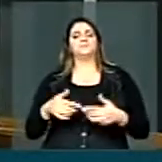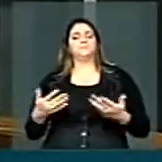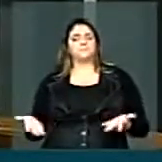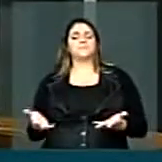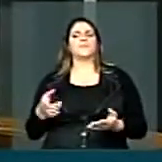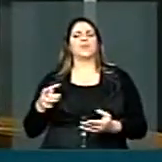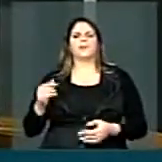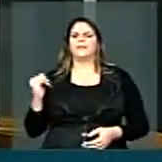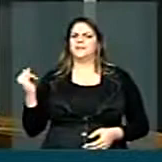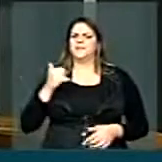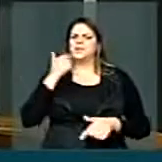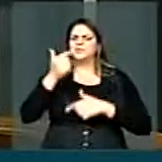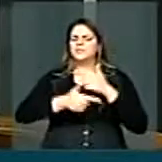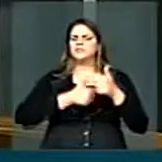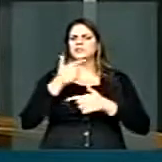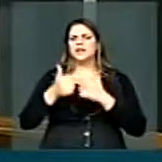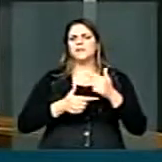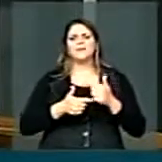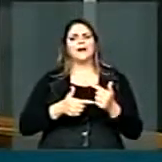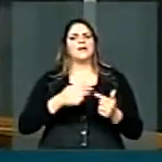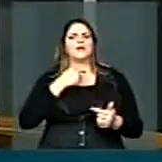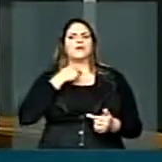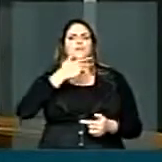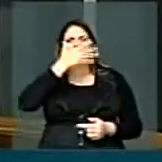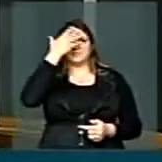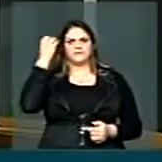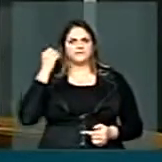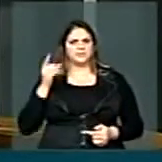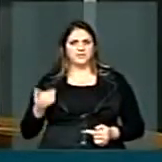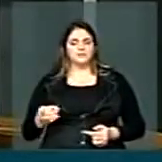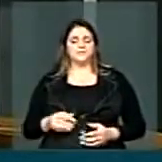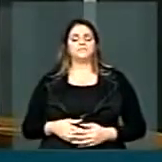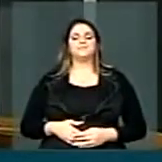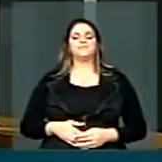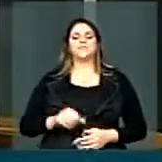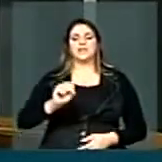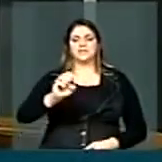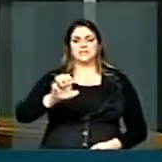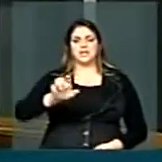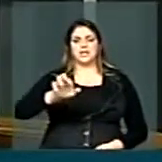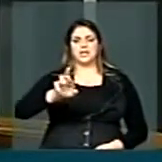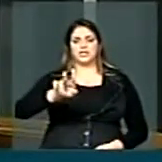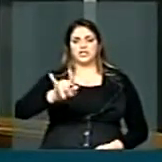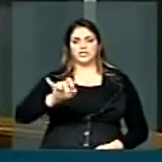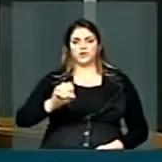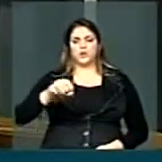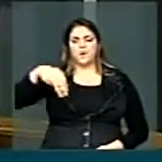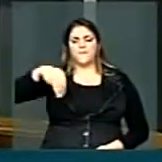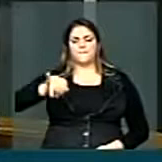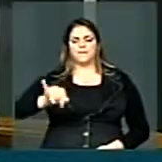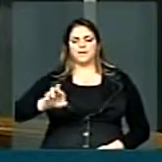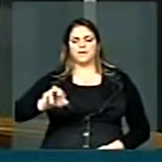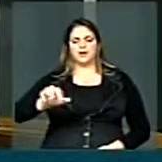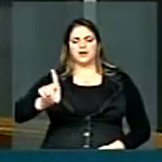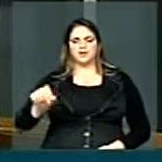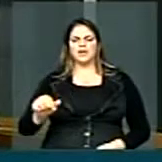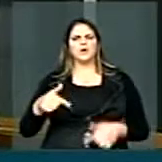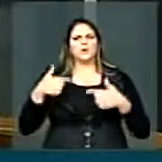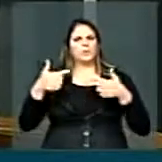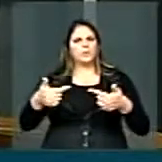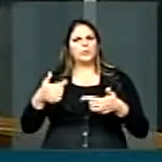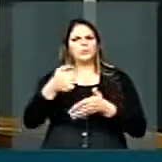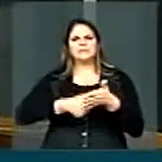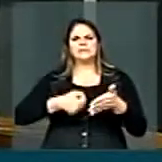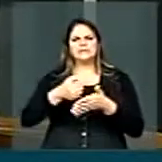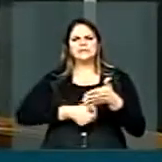deixaria marcas que o tempo não vai conseguir desmanchar. Sérgio Miranda ficou conhecido por sua combatividade política